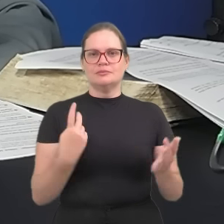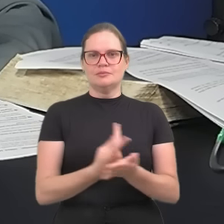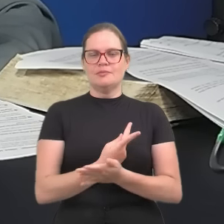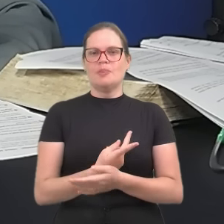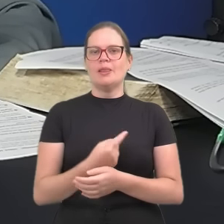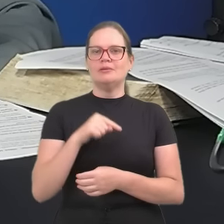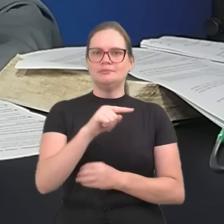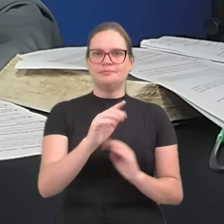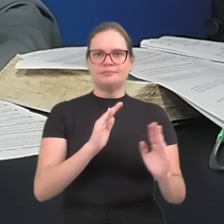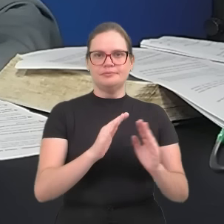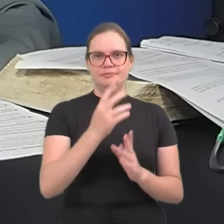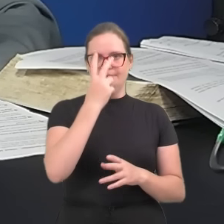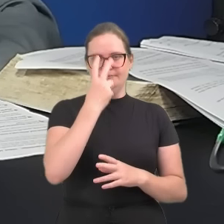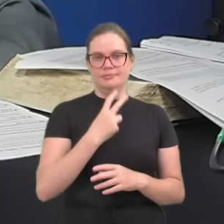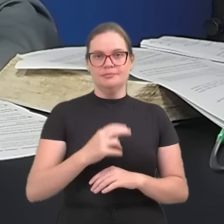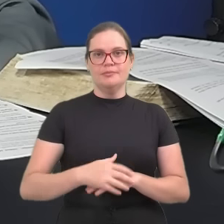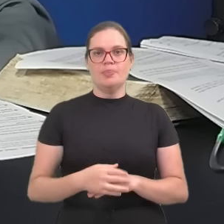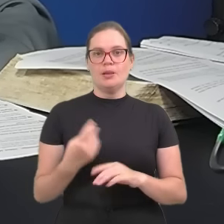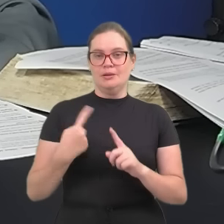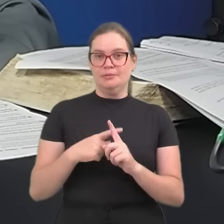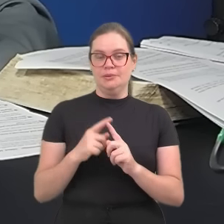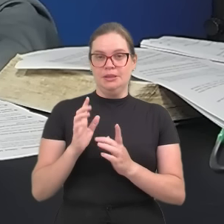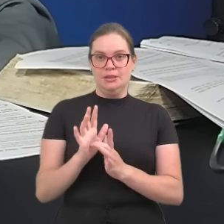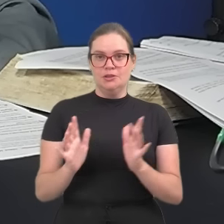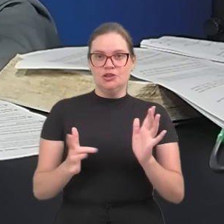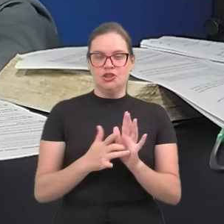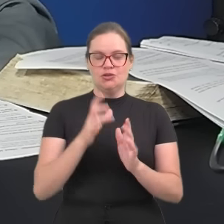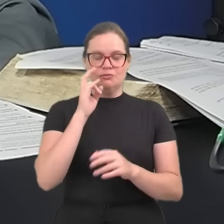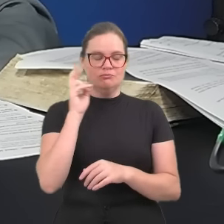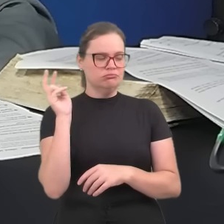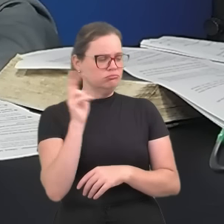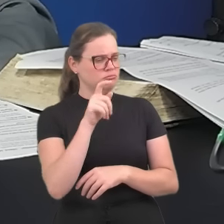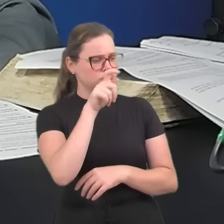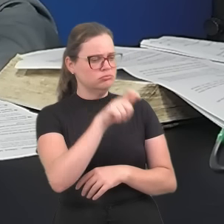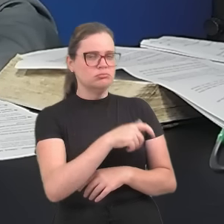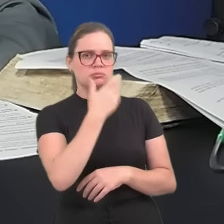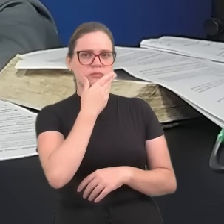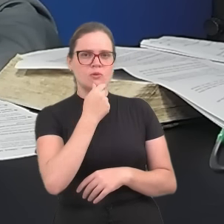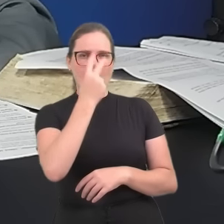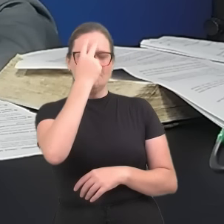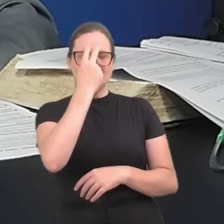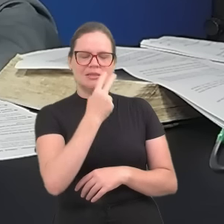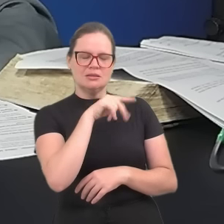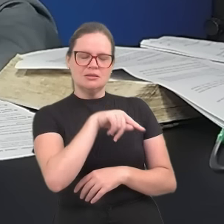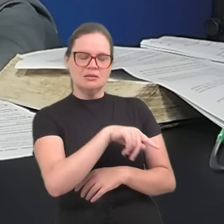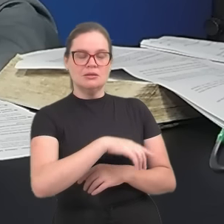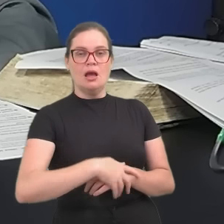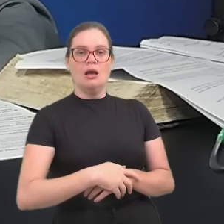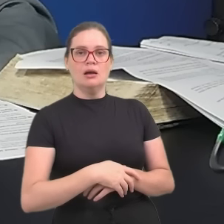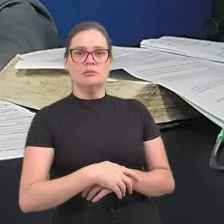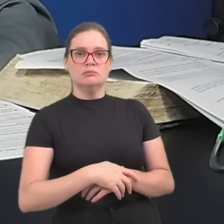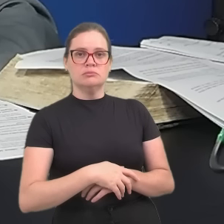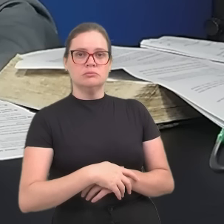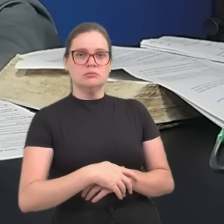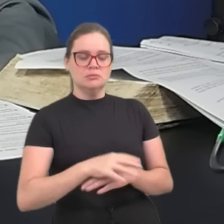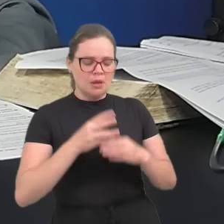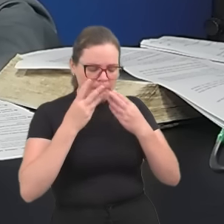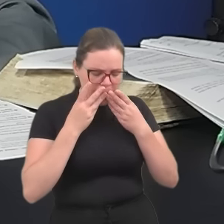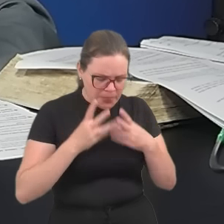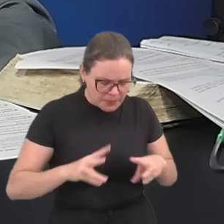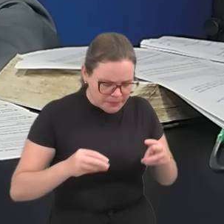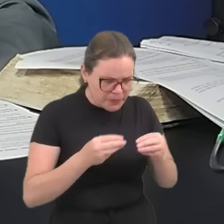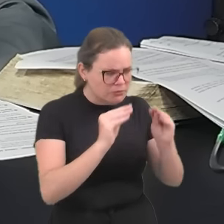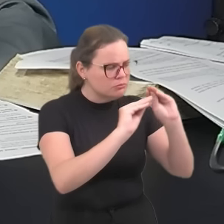né? Quando Jesus viu aquele cego, ele foi curado, era um cego